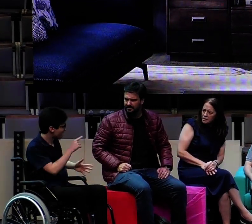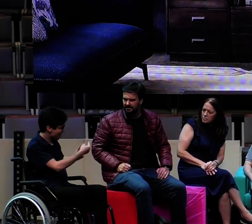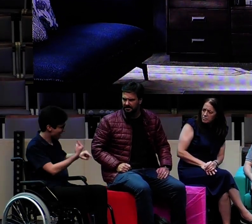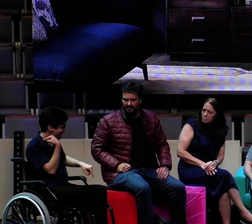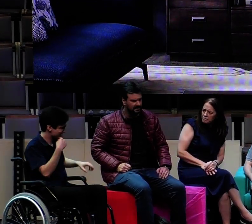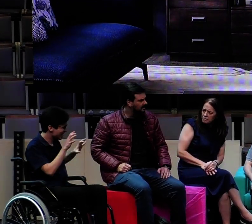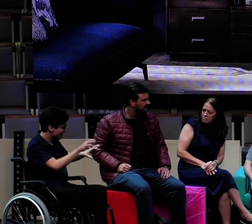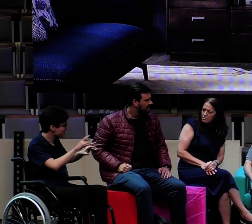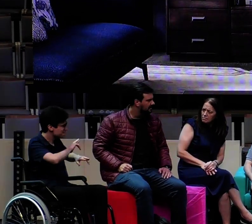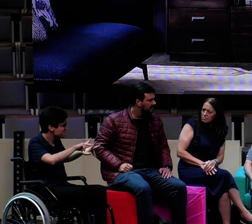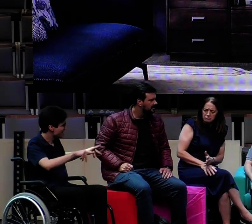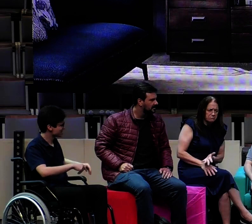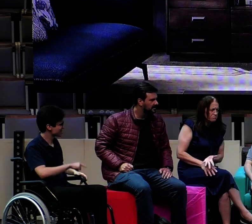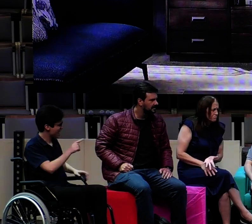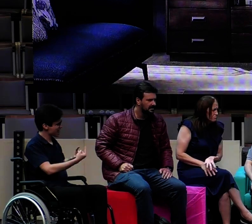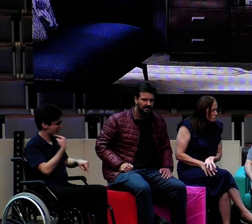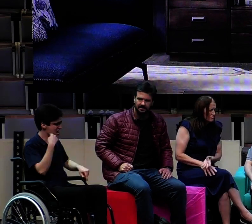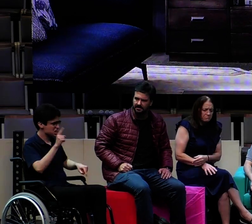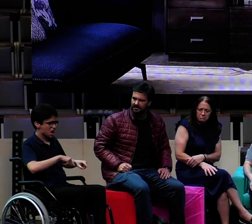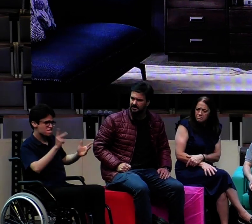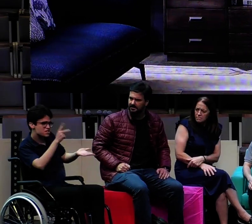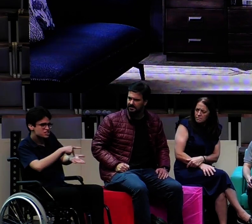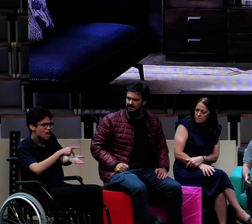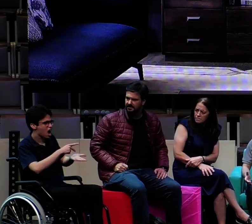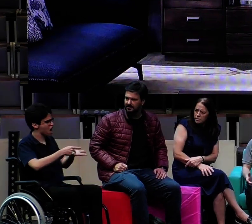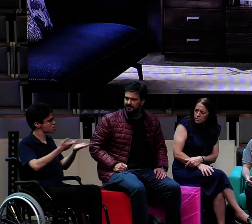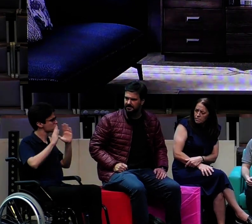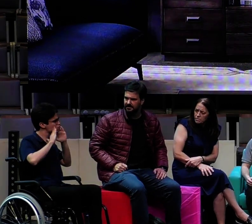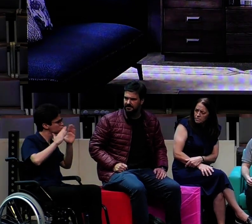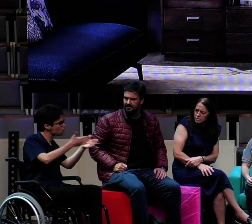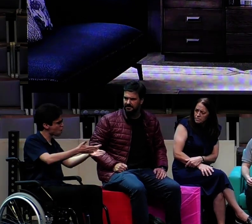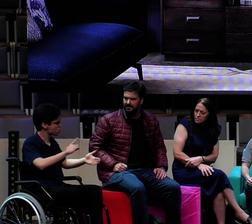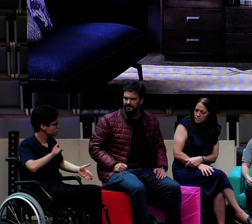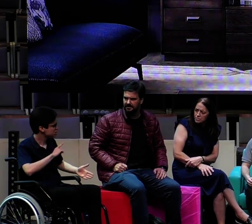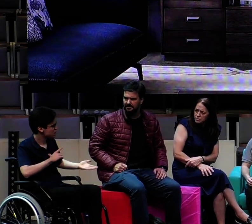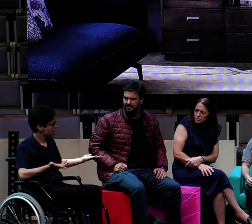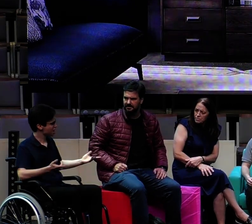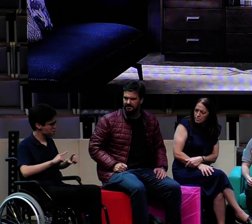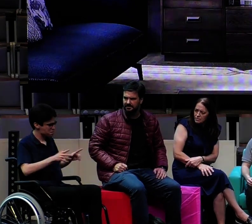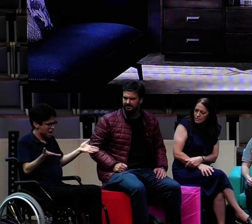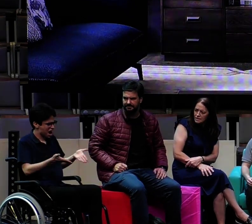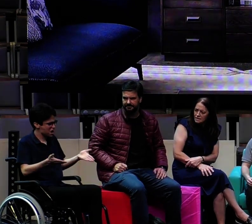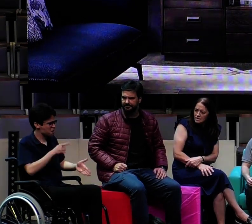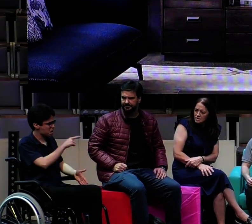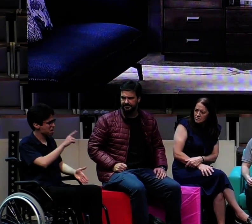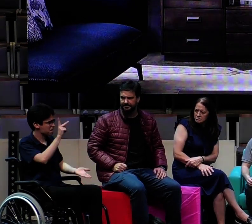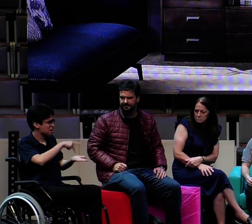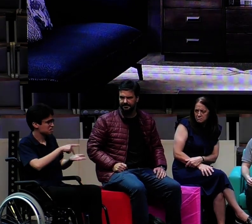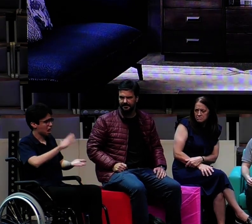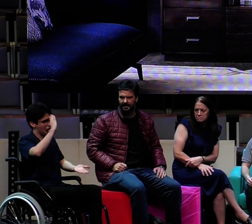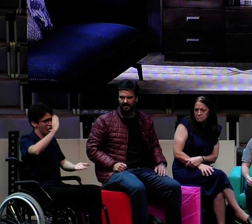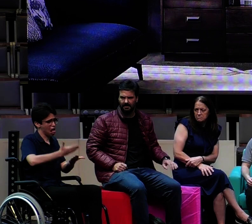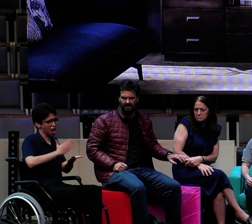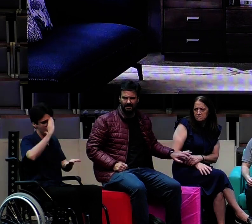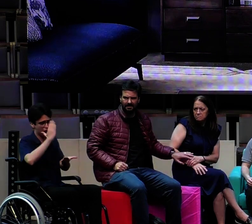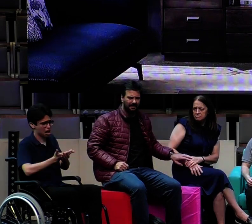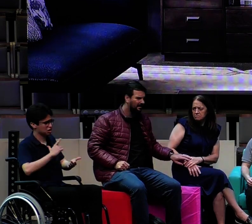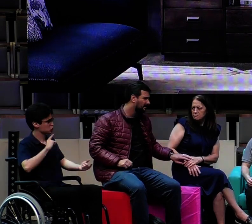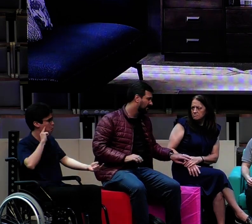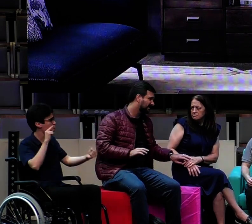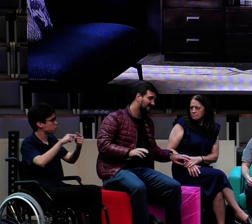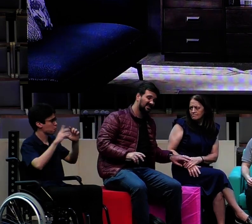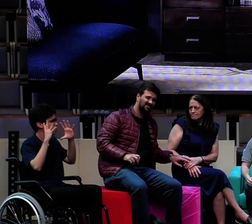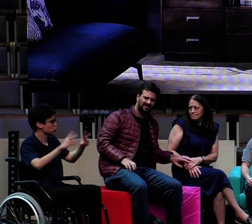assim, não. Ela era uma pessoa mais realista, mais centrada. Agora aí fica acreditando que tudo é um